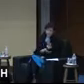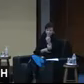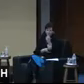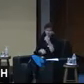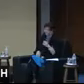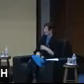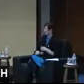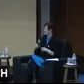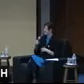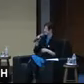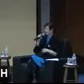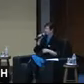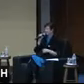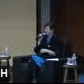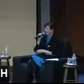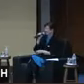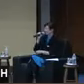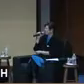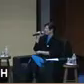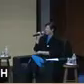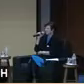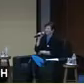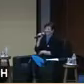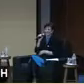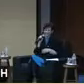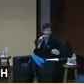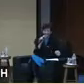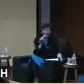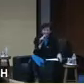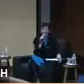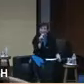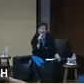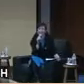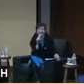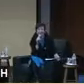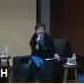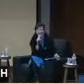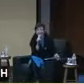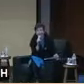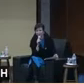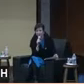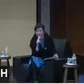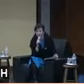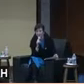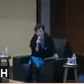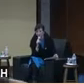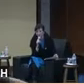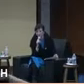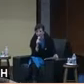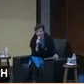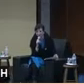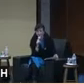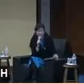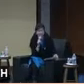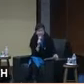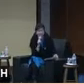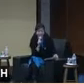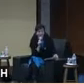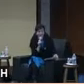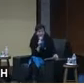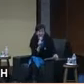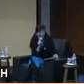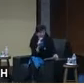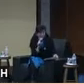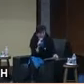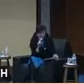Muito bem-vinda, Áurea. Obrigada, professor Bramante. Eu adorei ter sido chamada de professora no início. Achei o